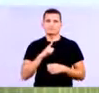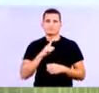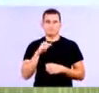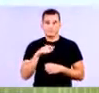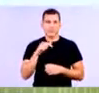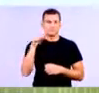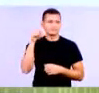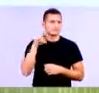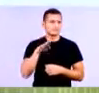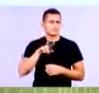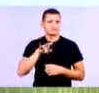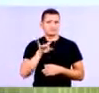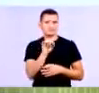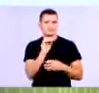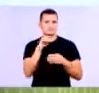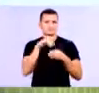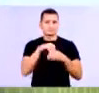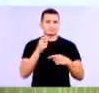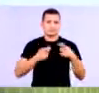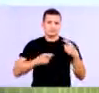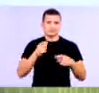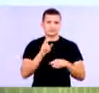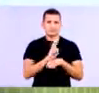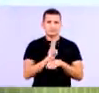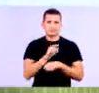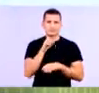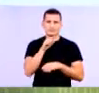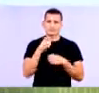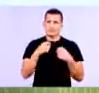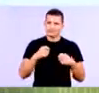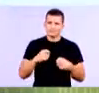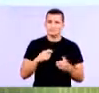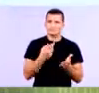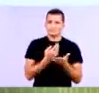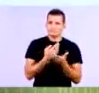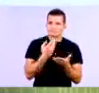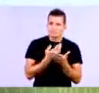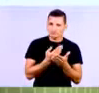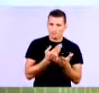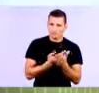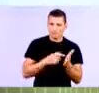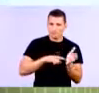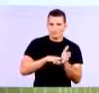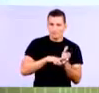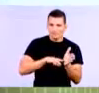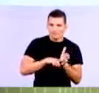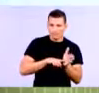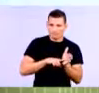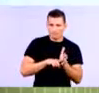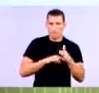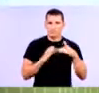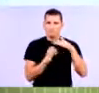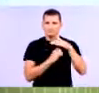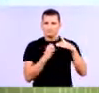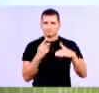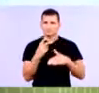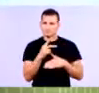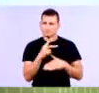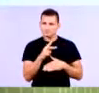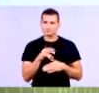quem vai implementar essa política de segurança, ele deve fazer um estudo prévio da empresa, seu ramo